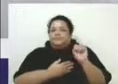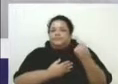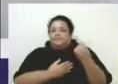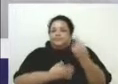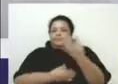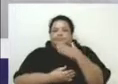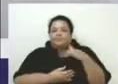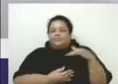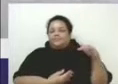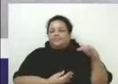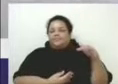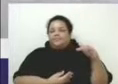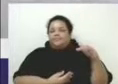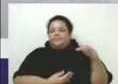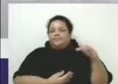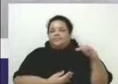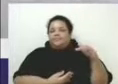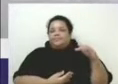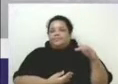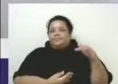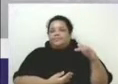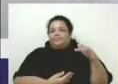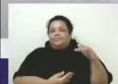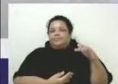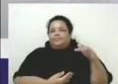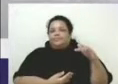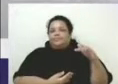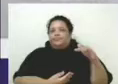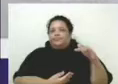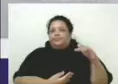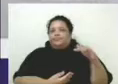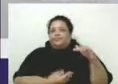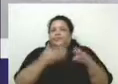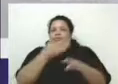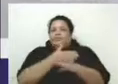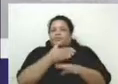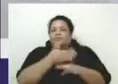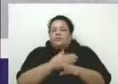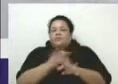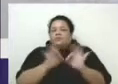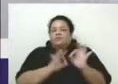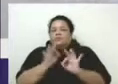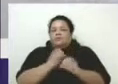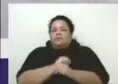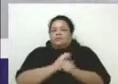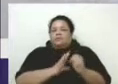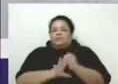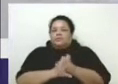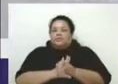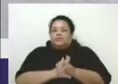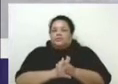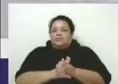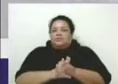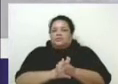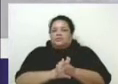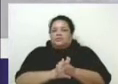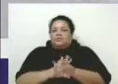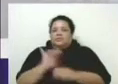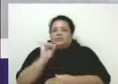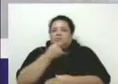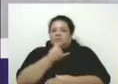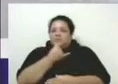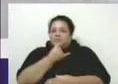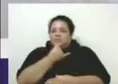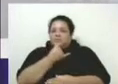E essa criança frequenta um projeto social. Infelizmente, o projeto social recebeu uma